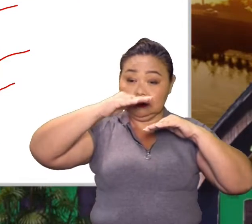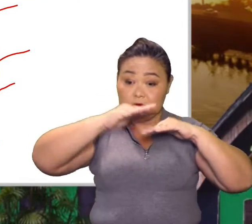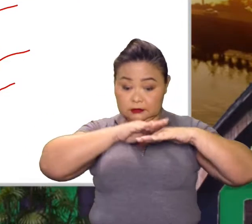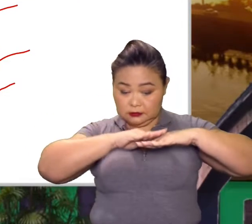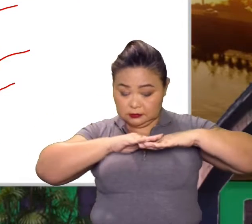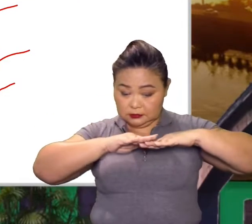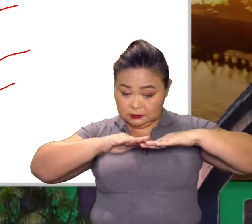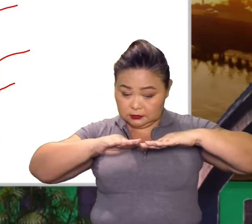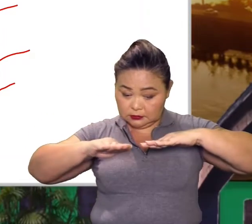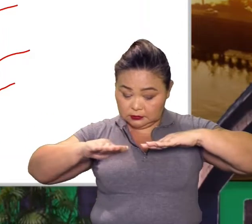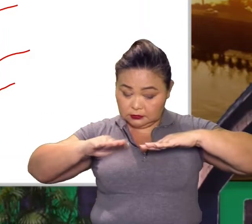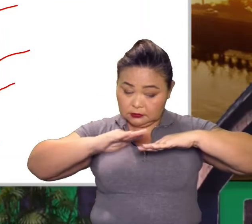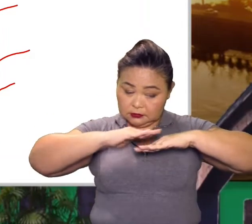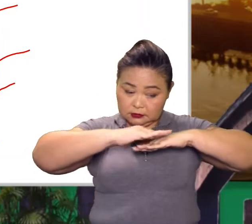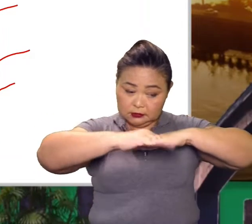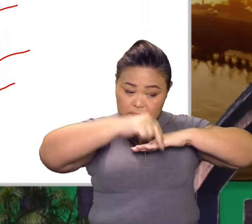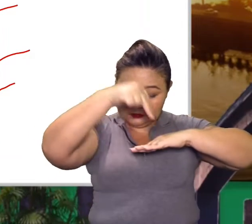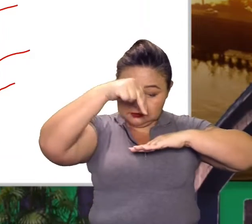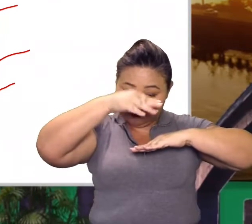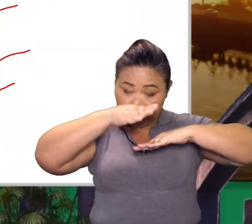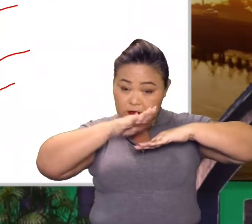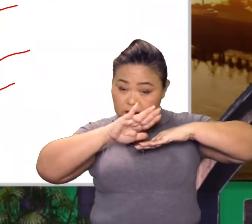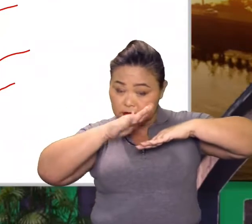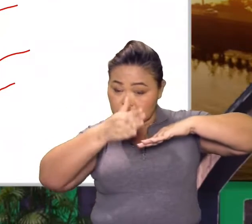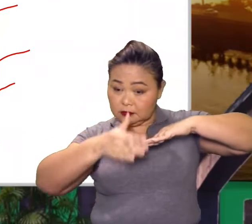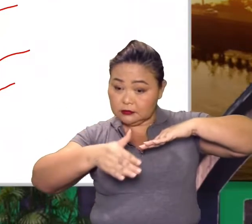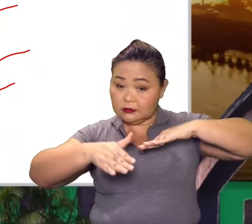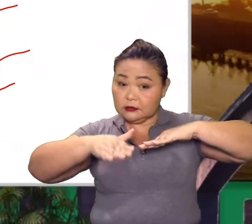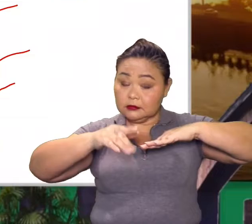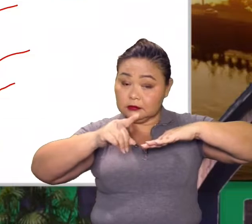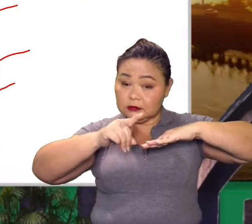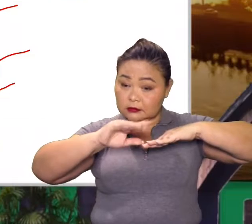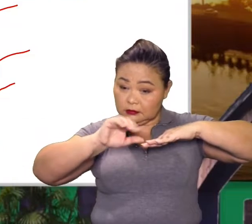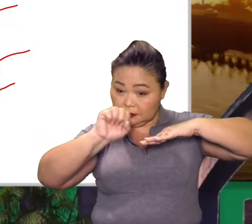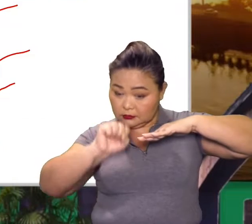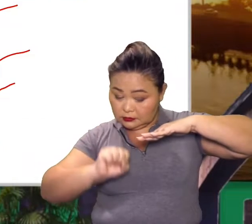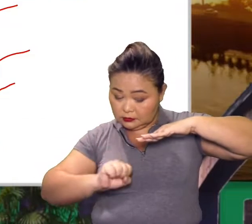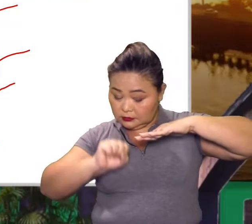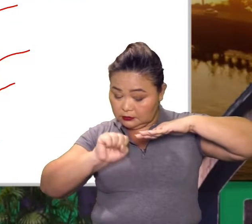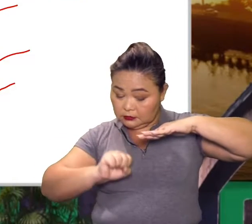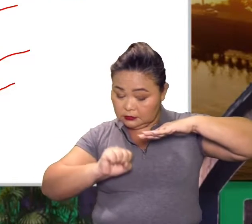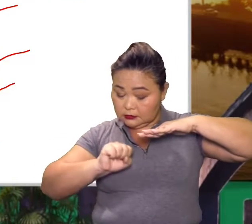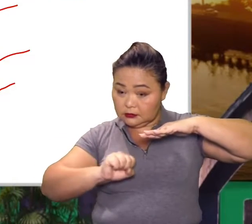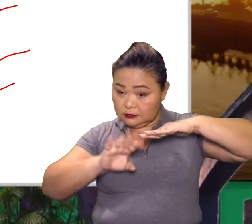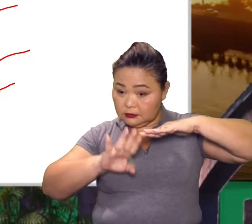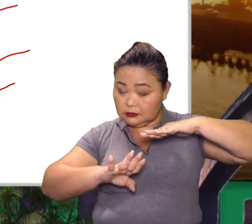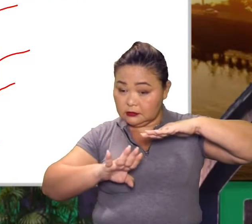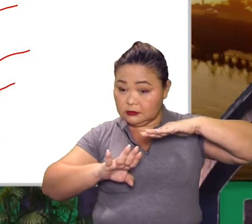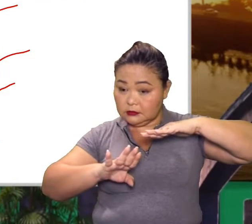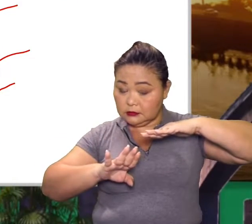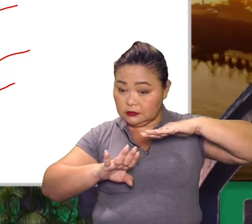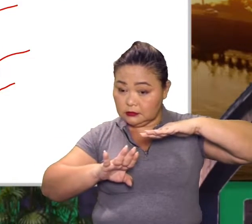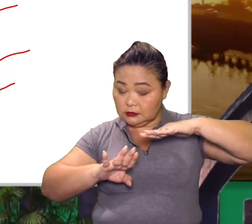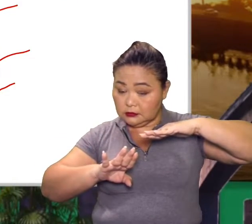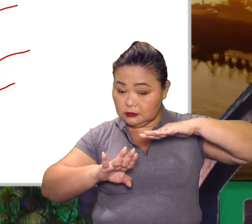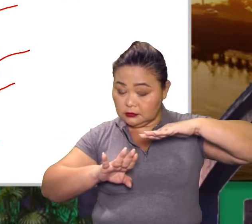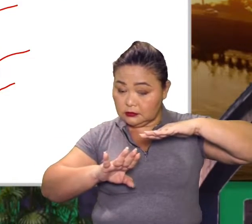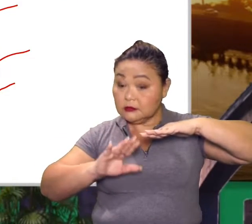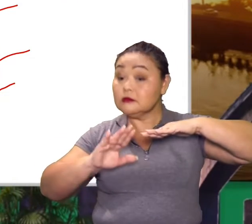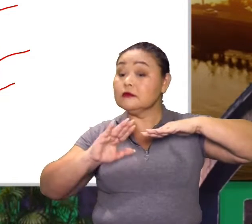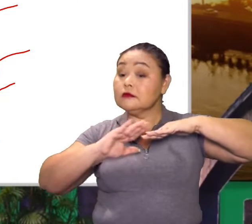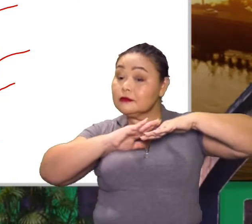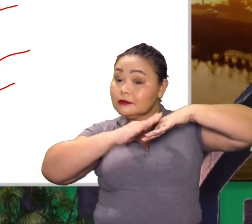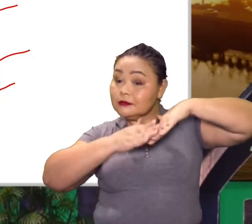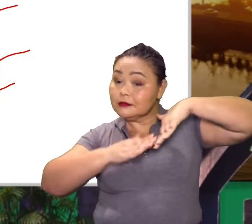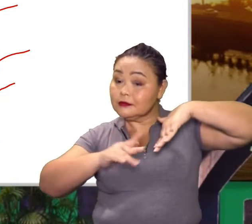plano aqui ao norte do estado. No meio do estado, para o sul do estado, você vai ter aí a Chapada